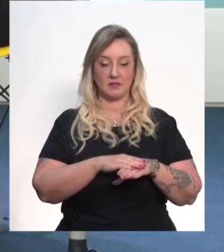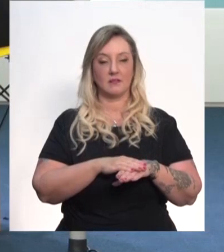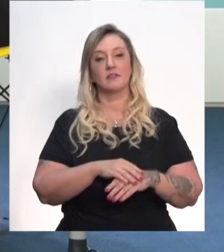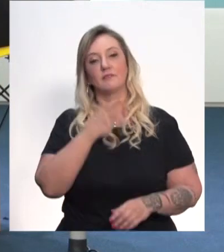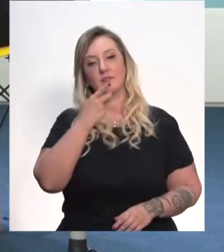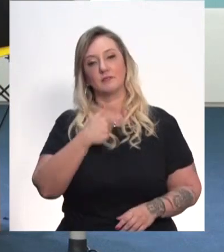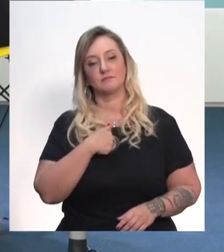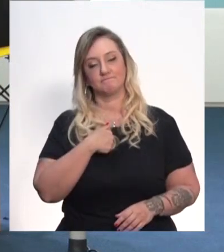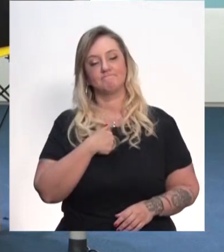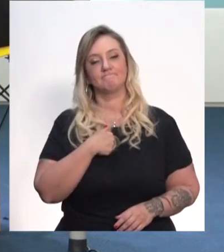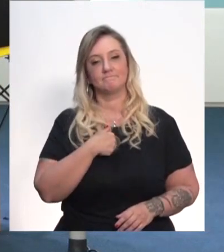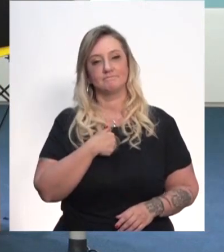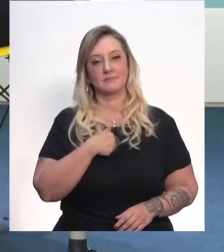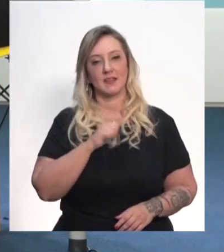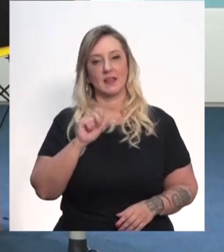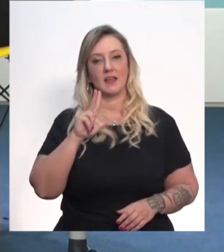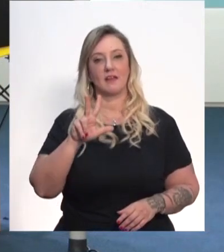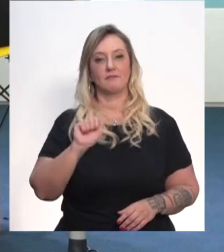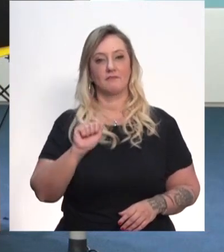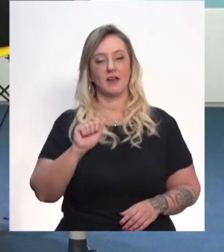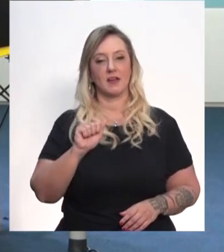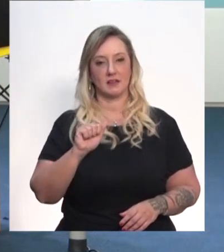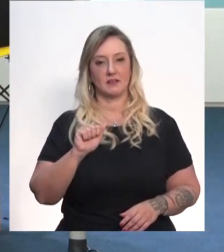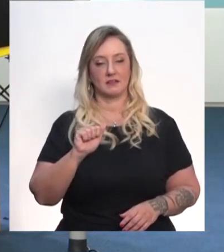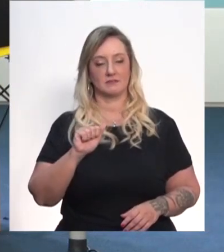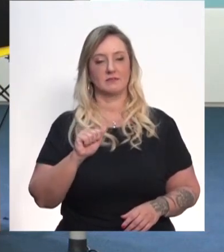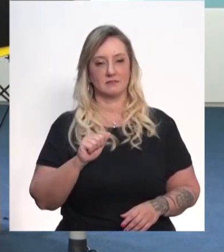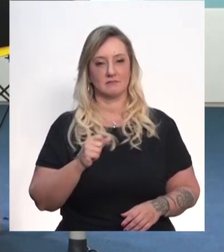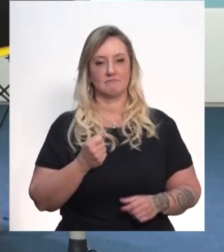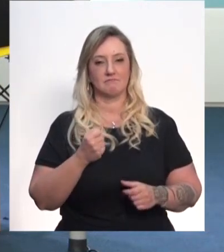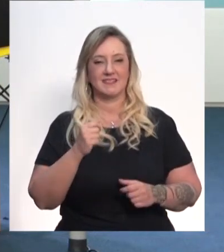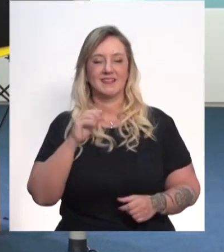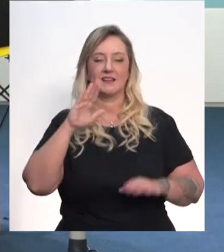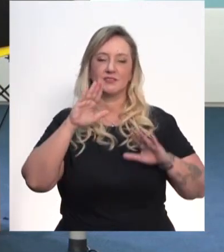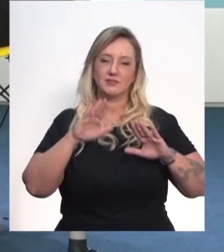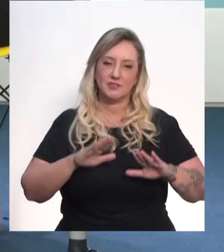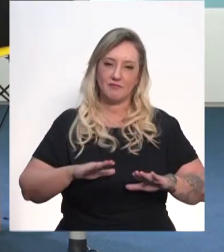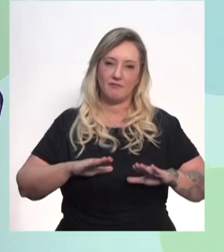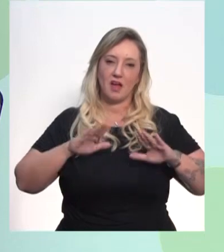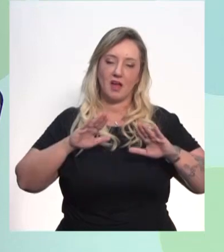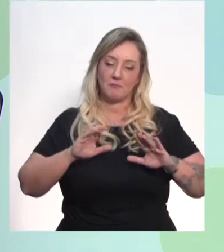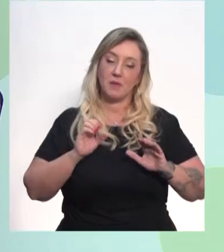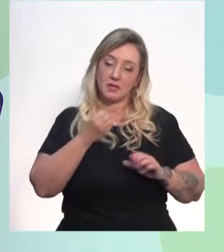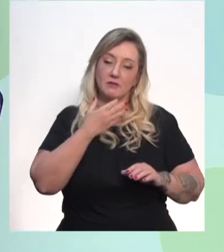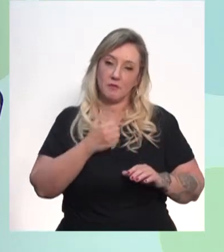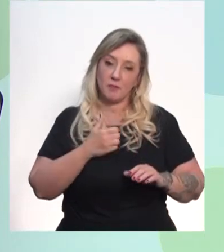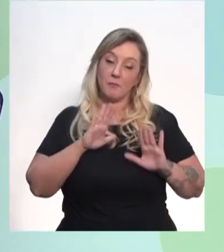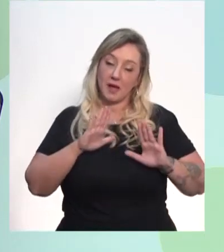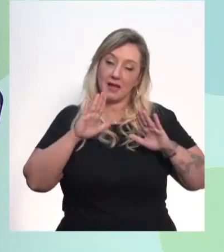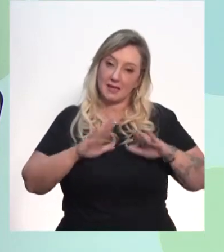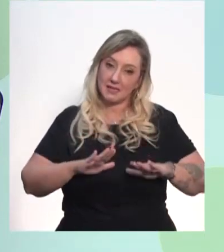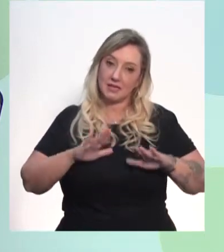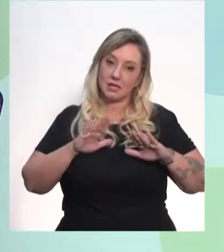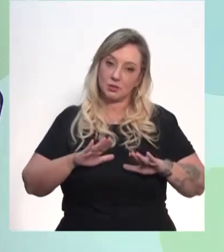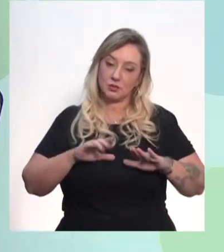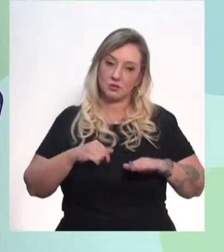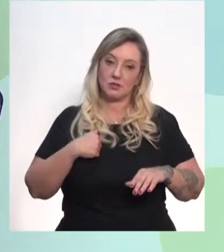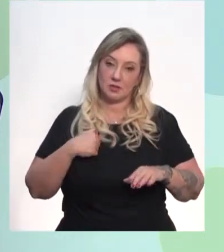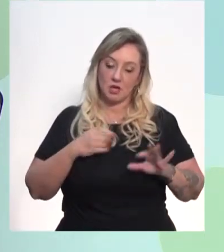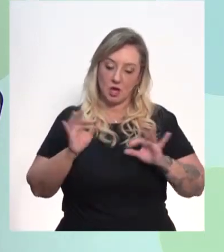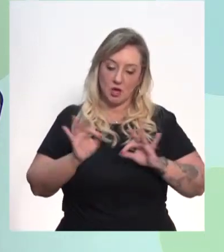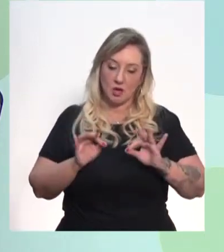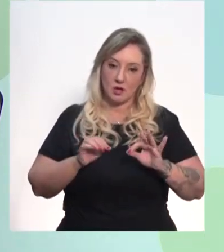colocando o login e senha normal que vocês utilizam para acesso de curso. Primeiro acesso pelo CPF. Próxima tela.